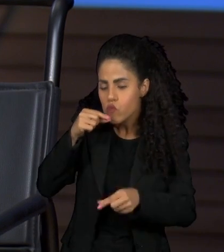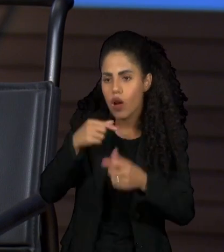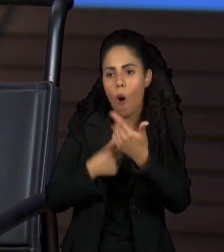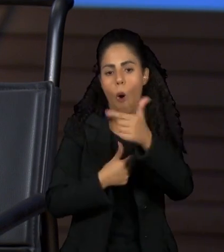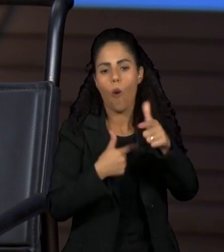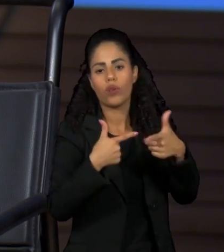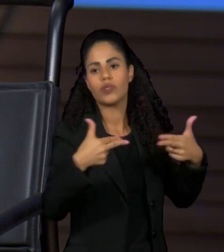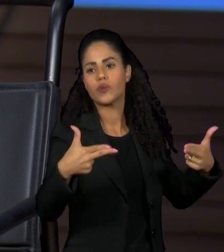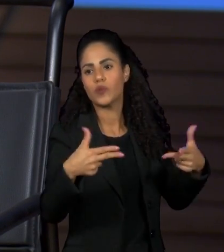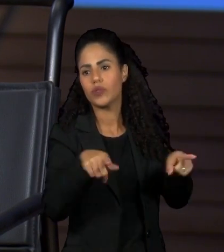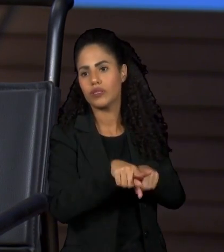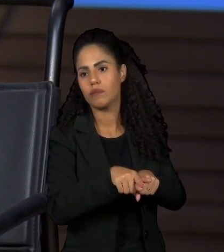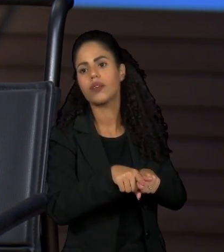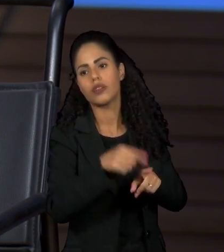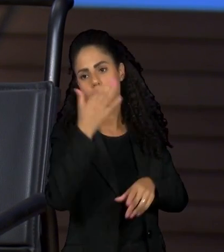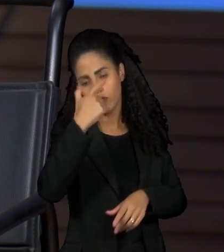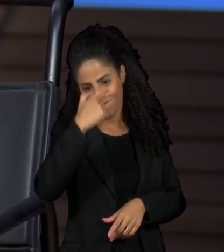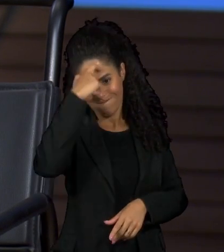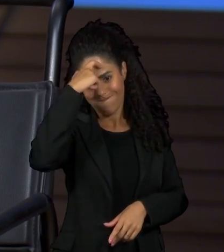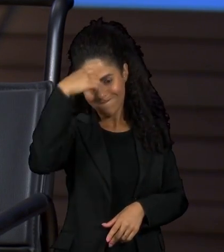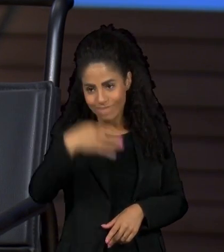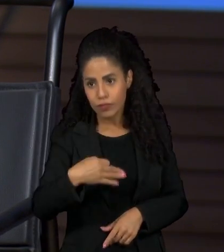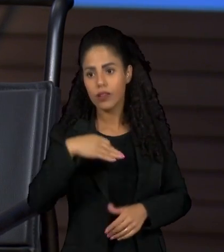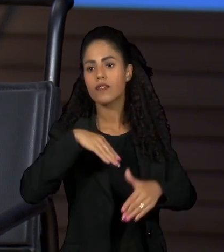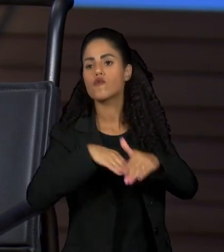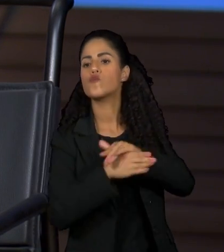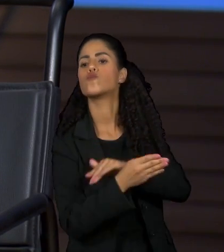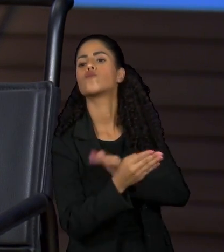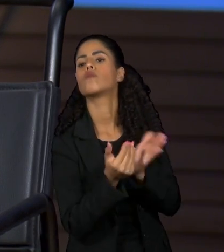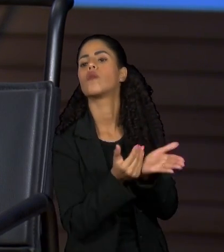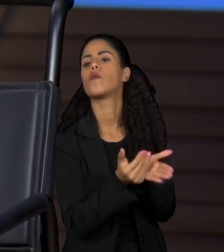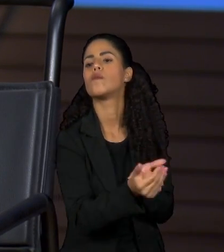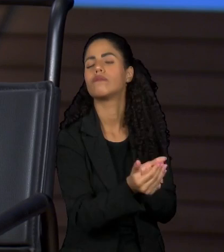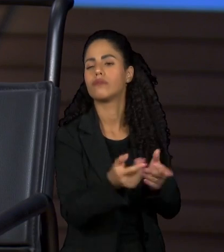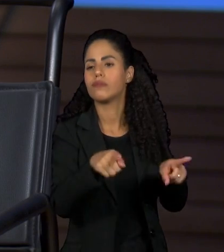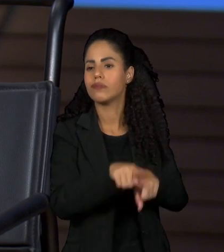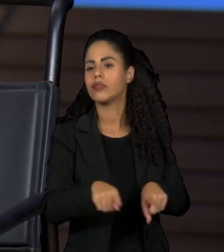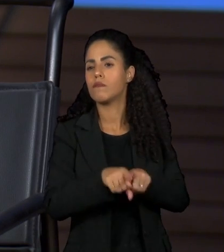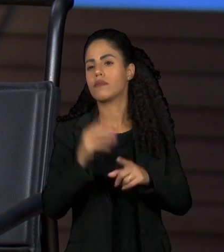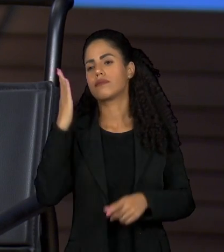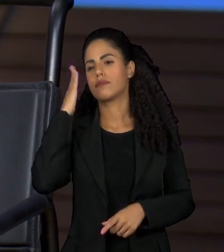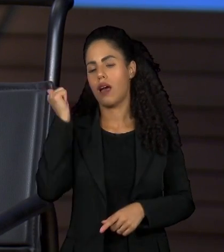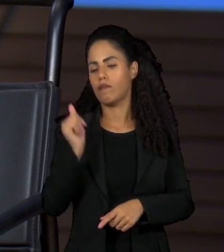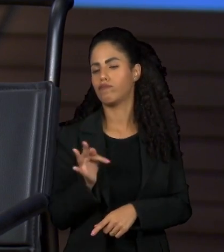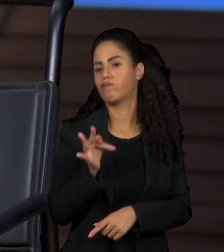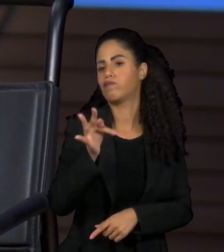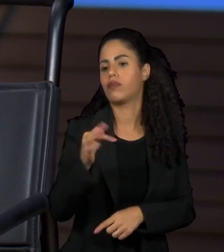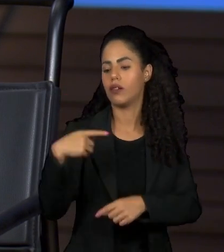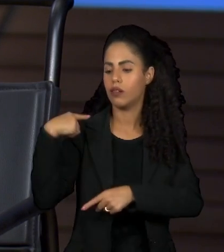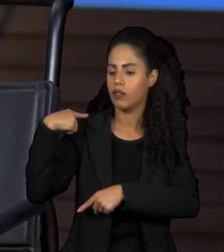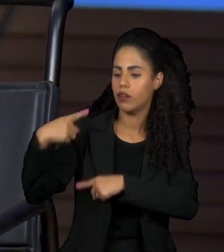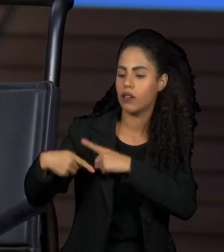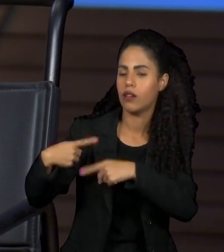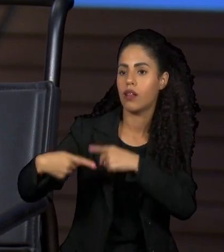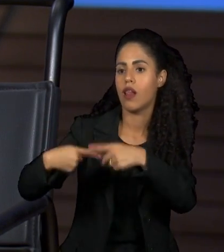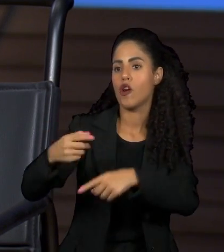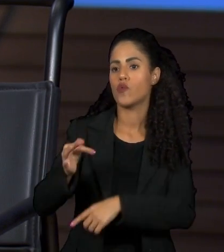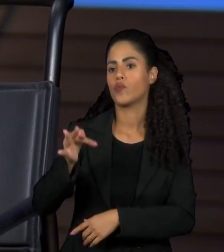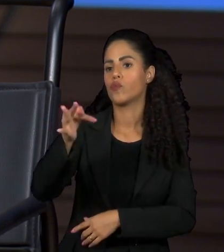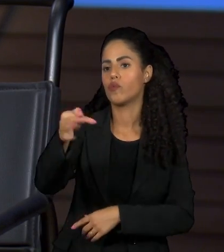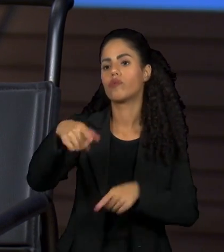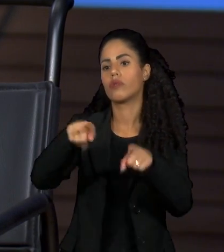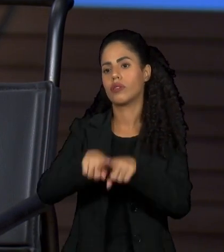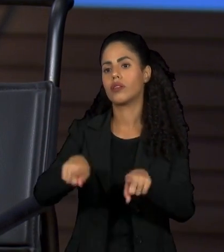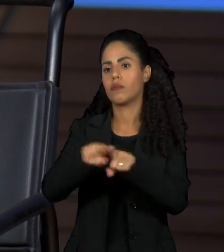que as pessoas comecem a criar realmente essa consciência e começar a olhar também não só para elas, mas para as futuras gerações também, né? Como comentaram ali que